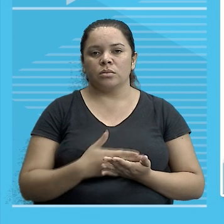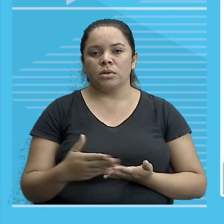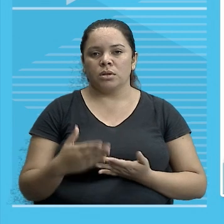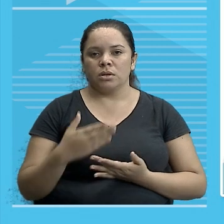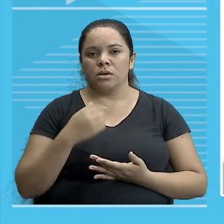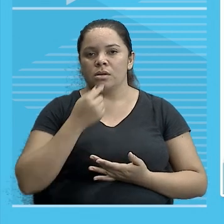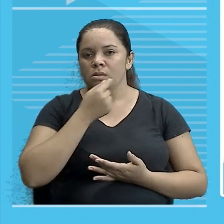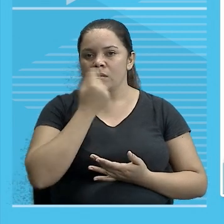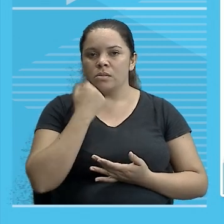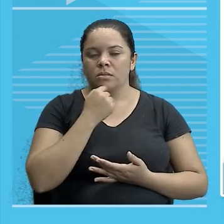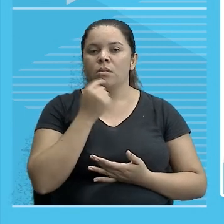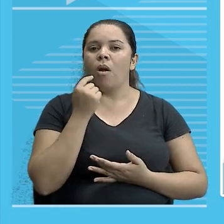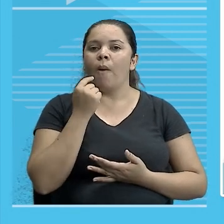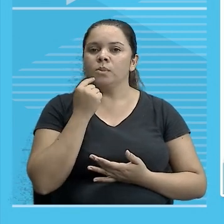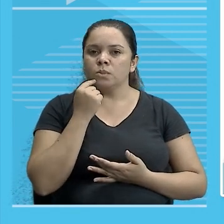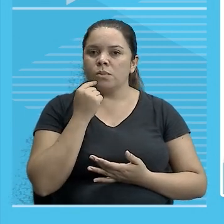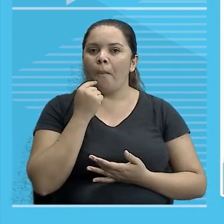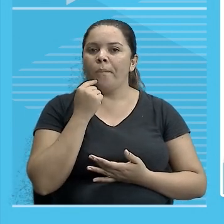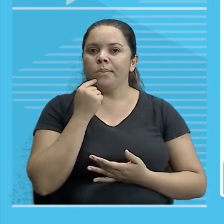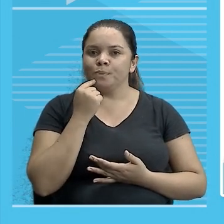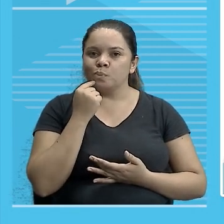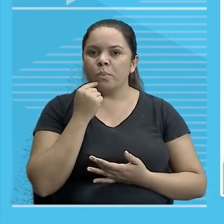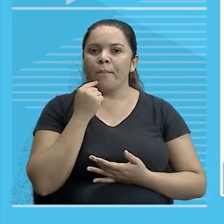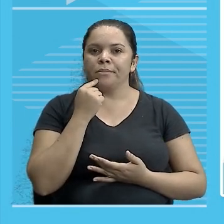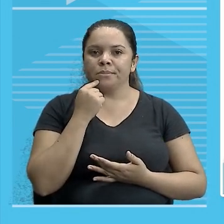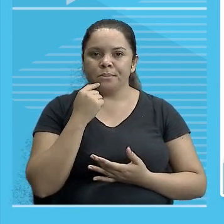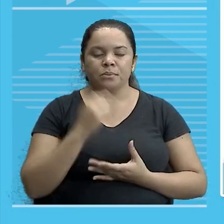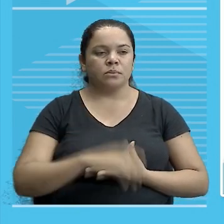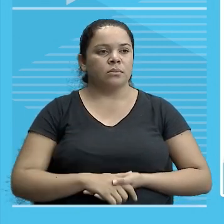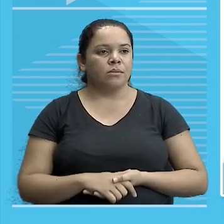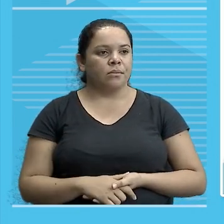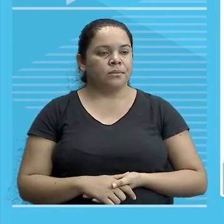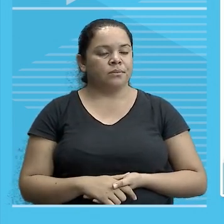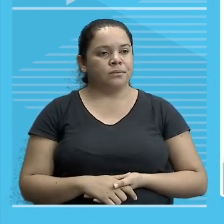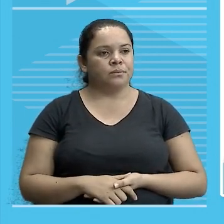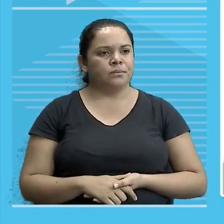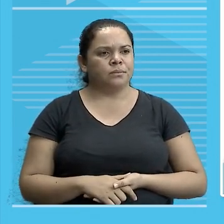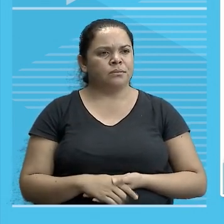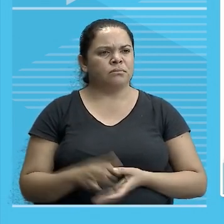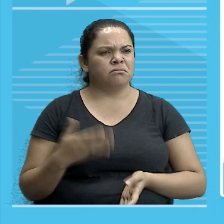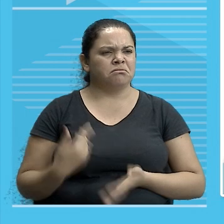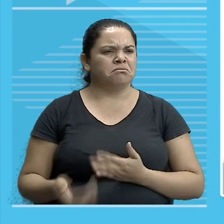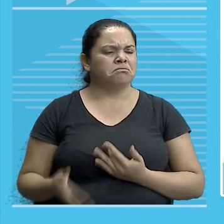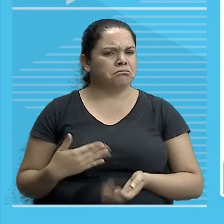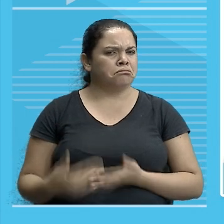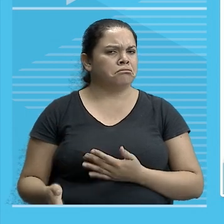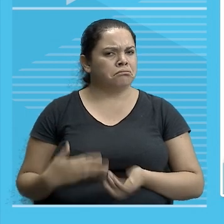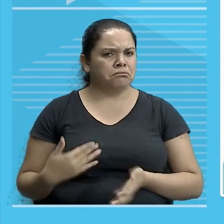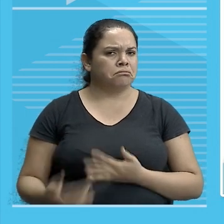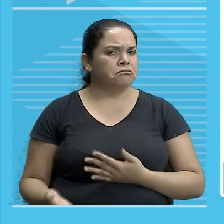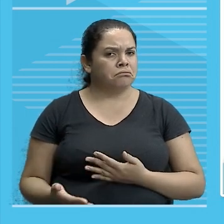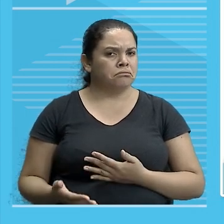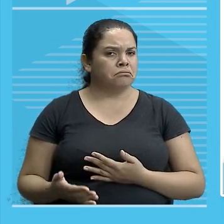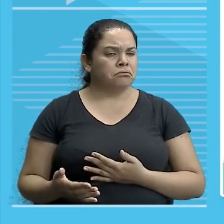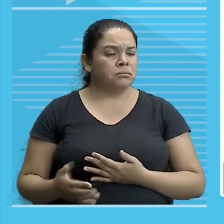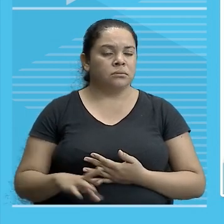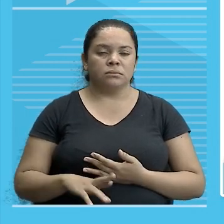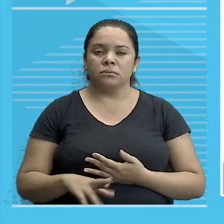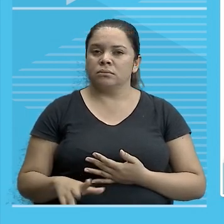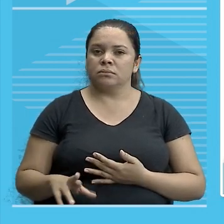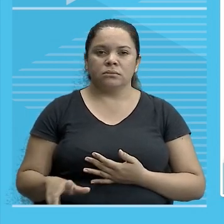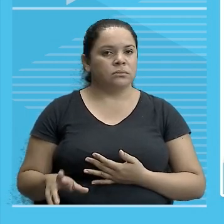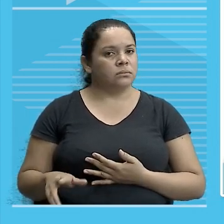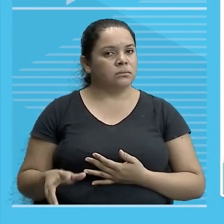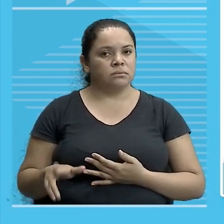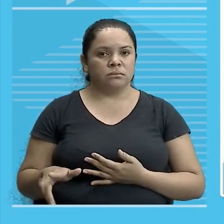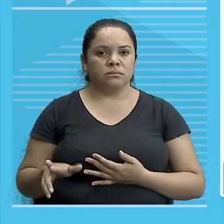começa na boca. Claro, não é a digestão de qualquer coisa que começa na boca. Não